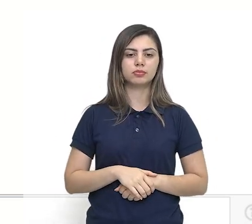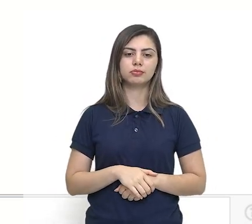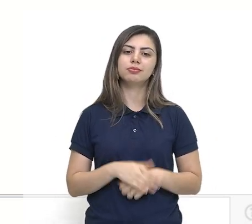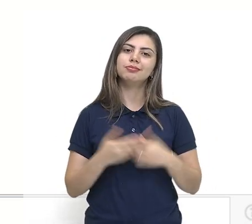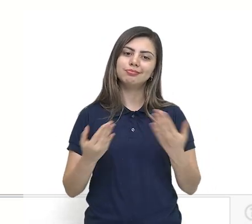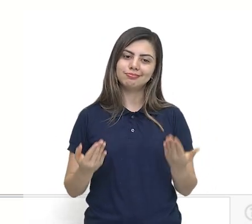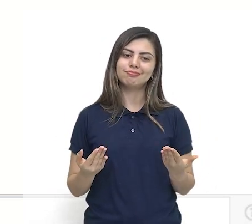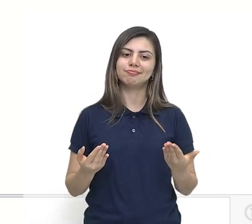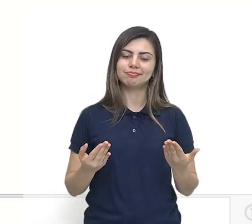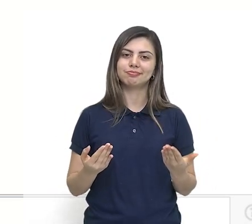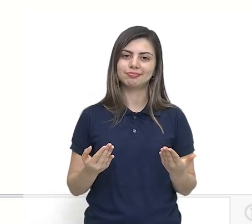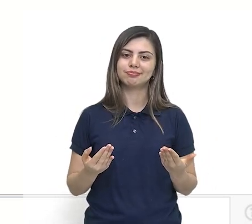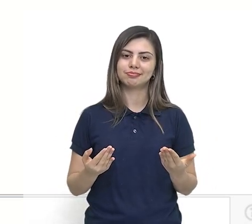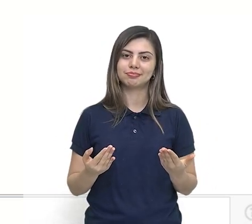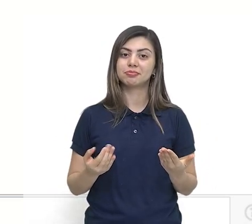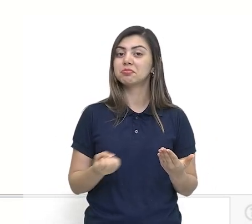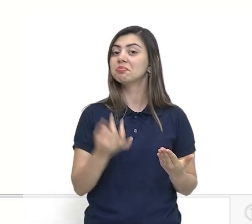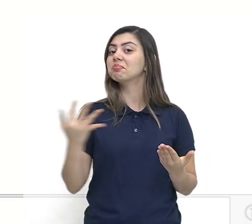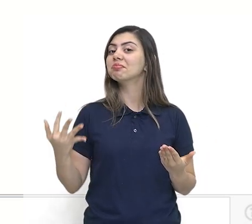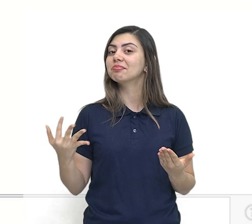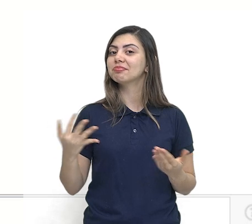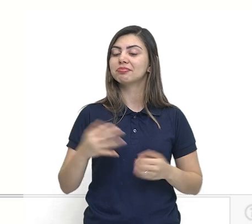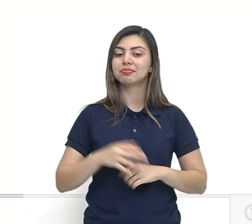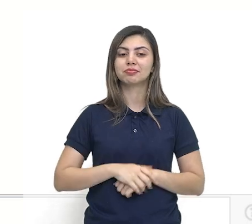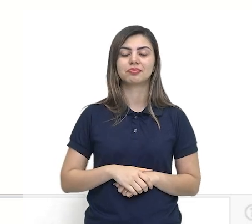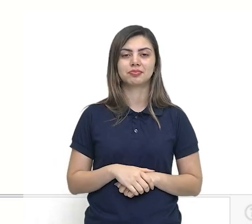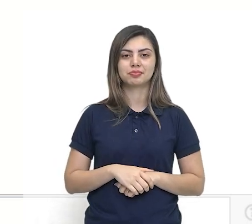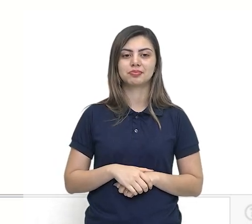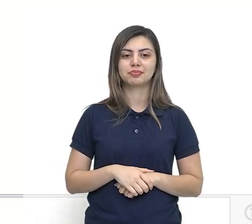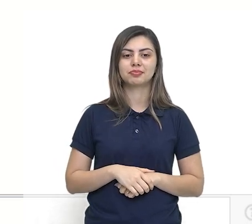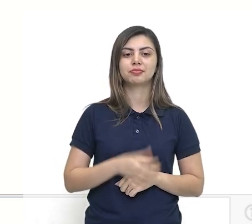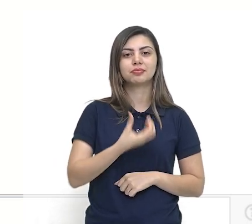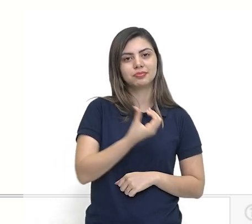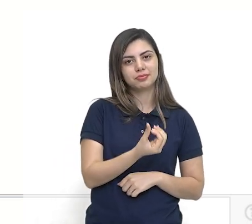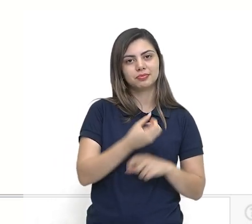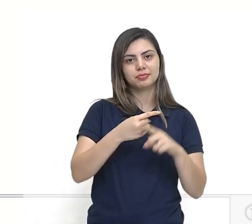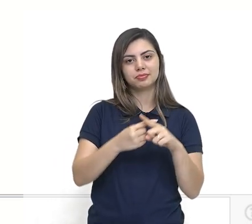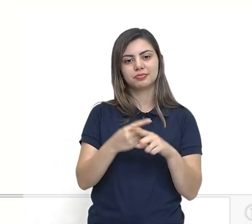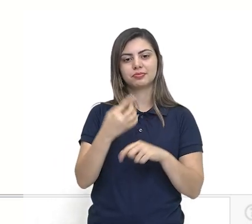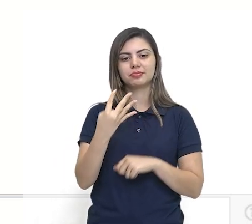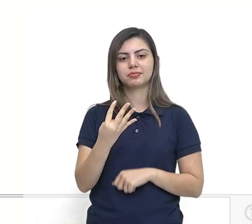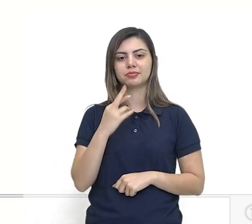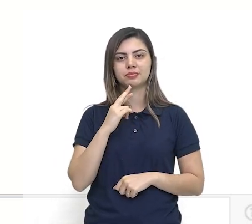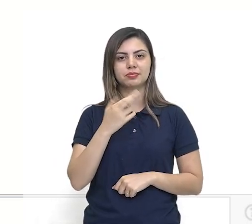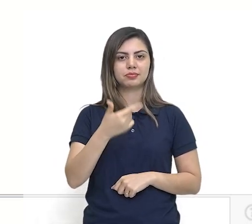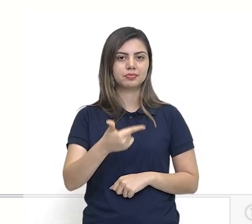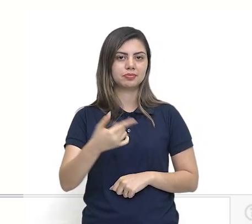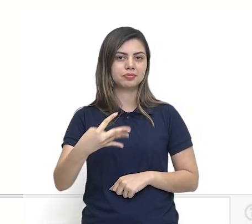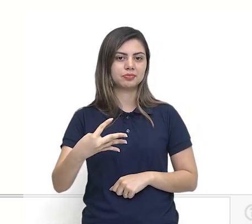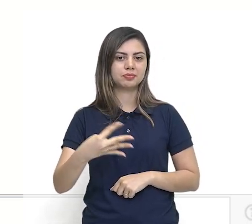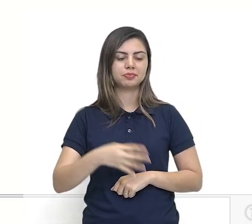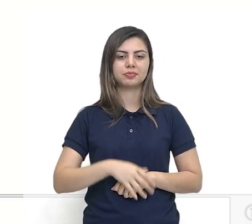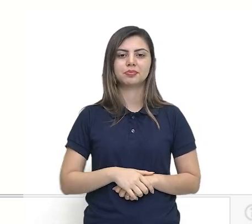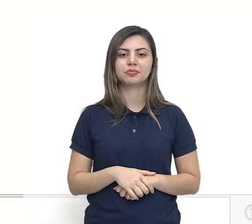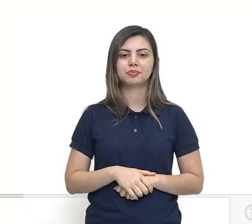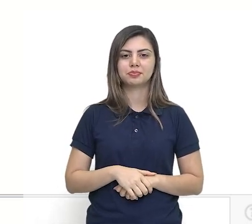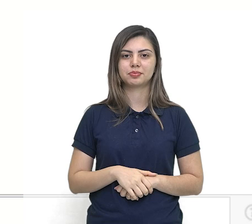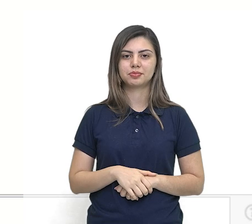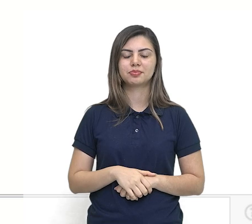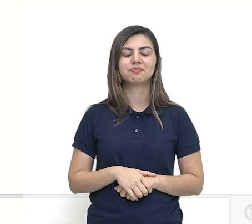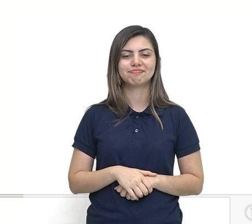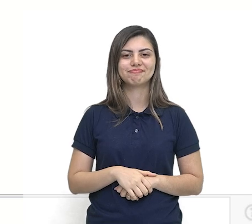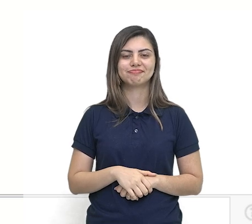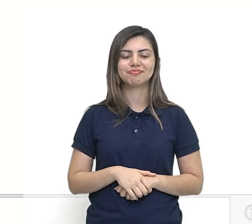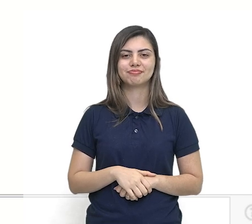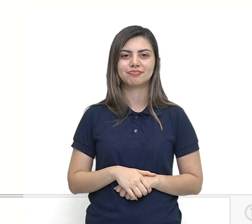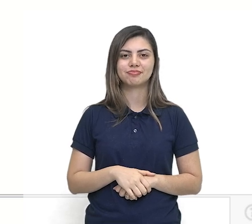O perímetro dele vai ser quanto? Vai ser 6 vezes 4, né? 24.